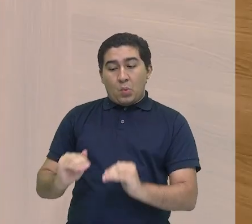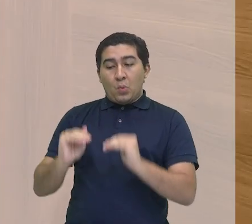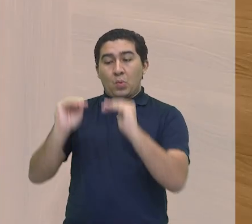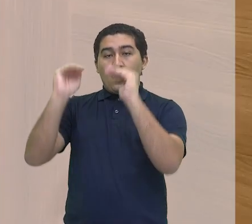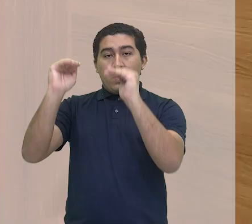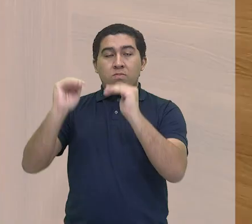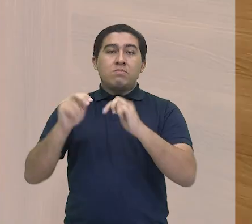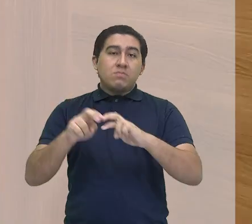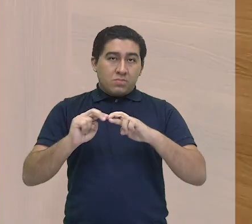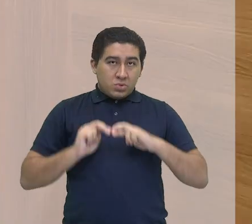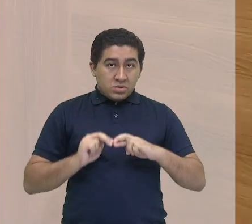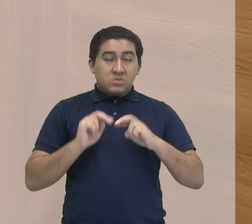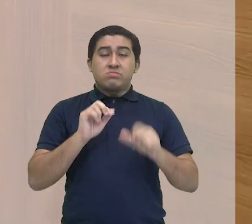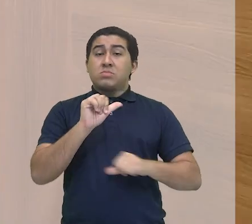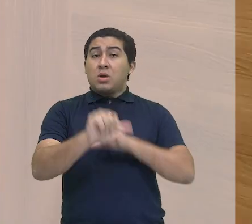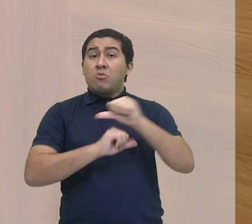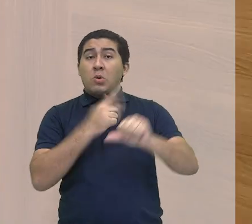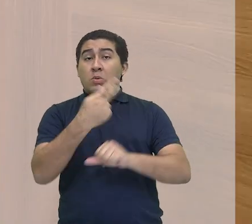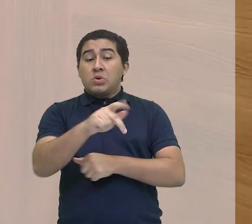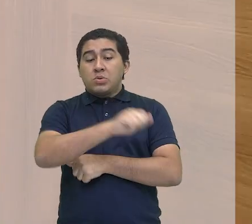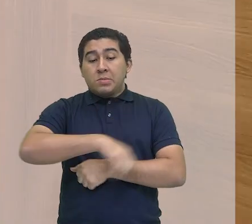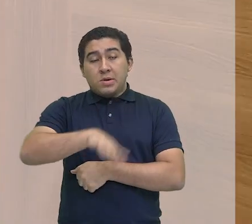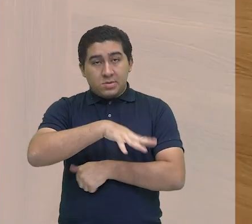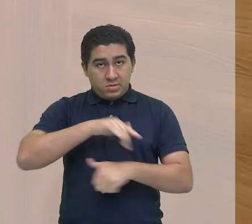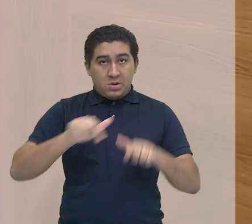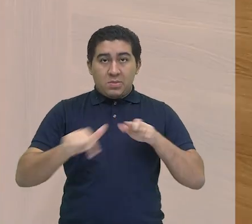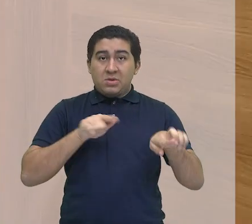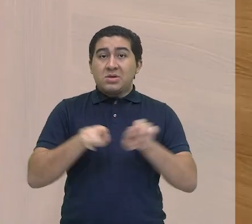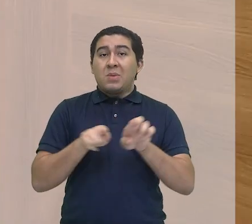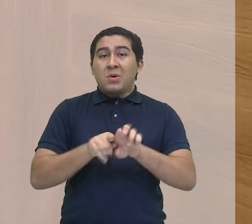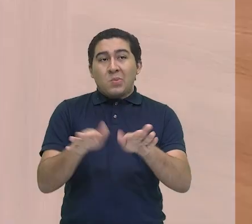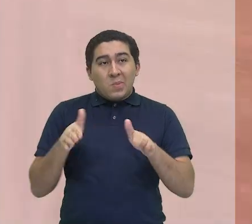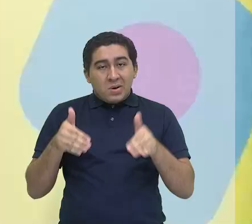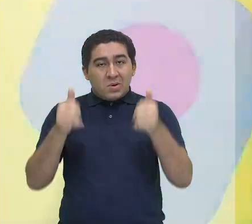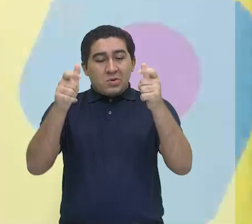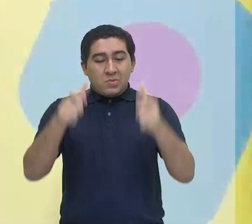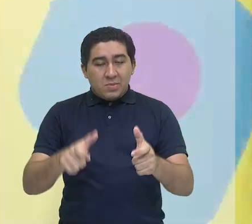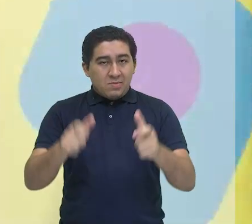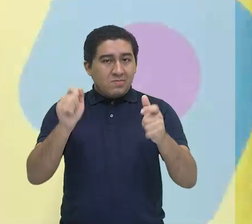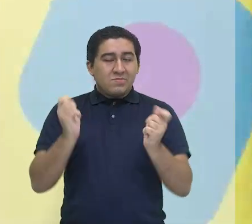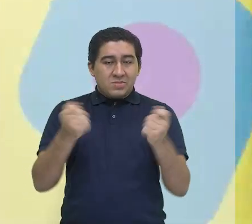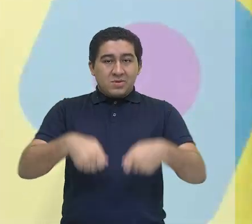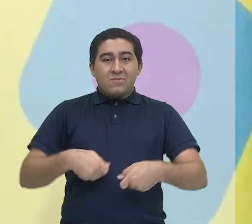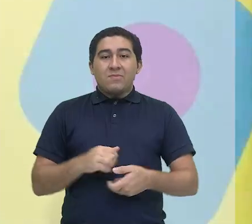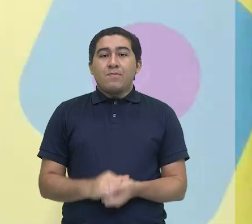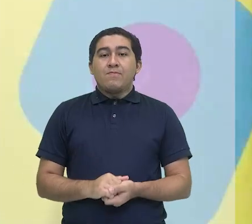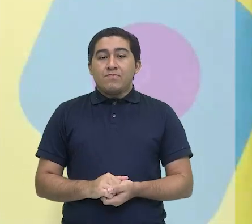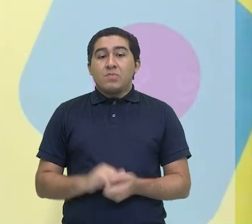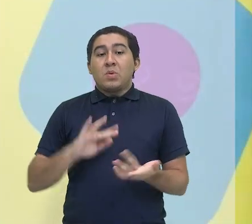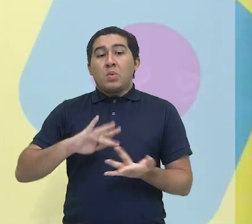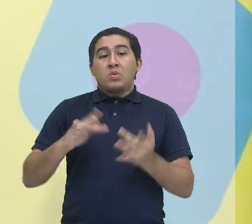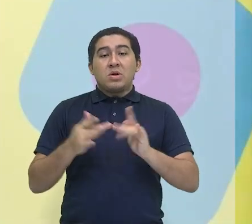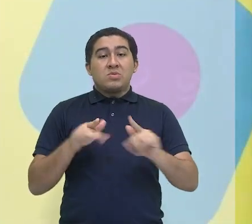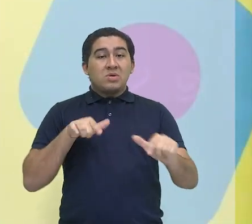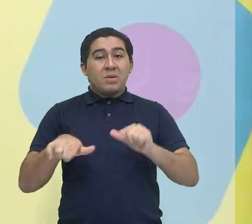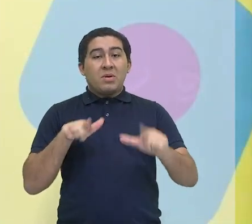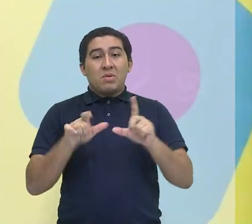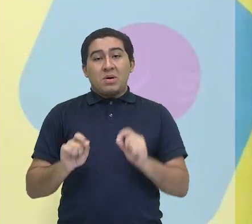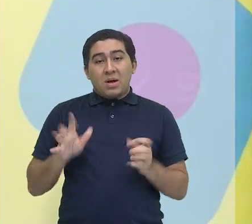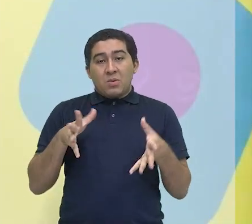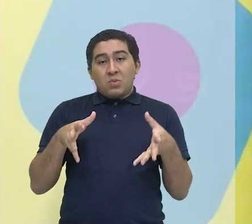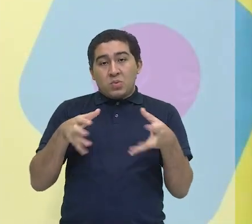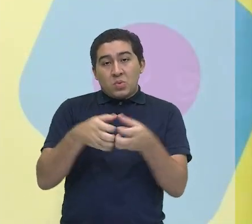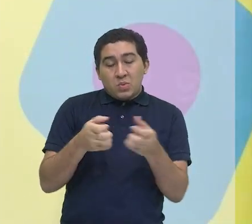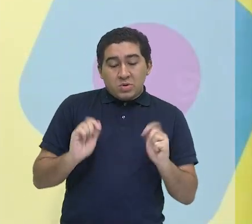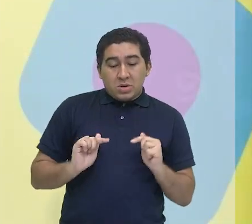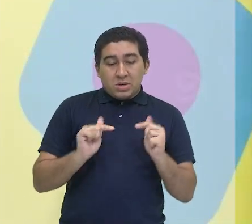Portanto, transforme o seu ambiente de trabalho no melhor local possível. O mundo do trabalho é um conjunto de